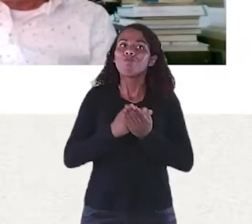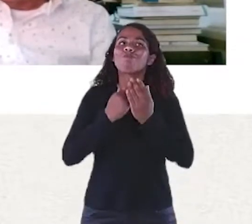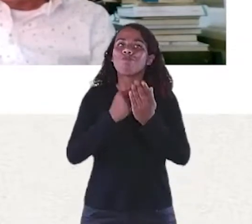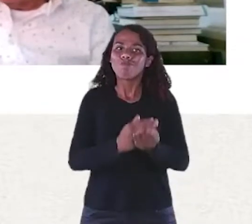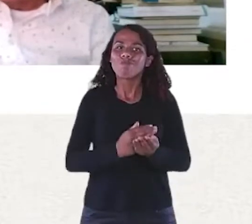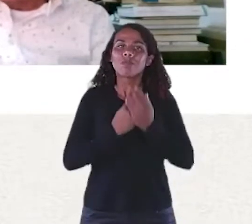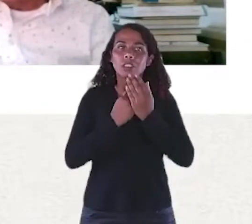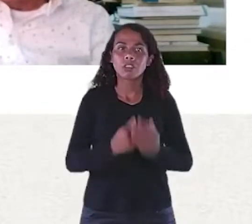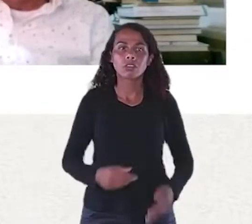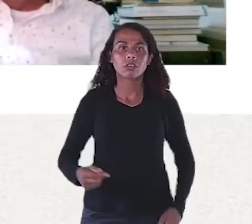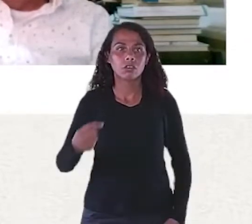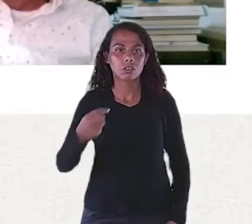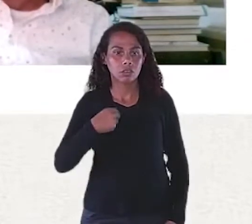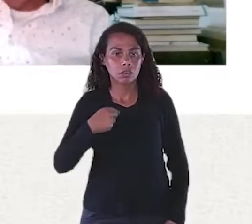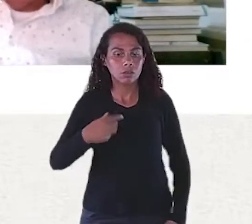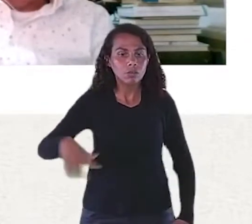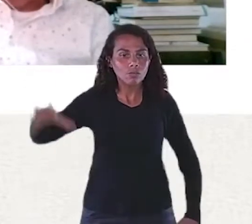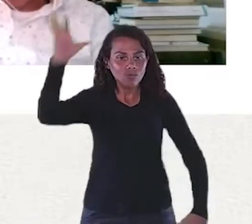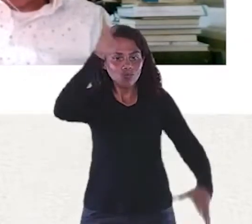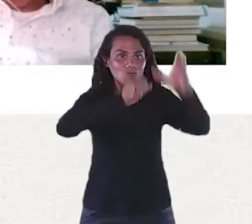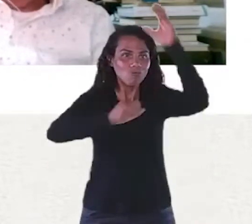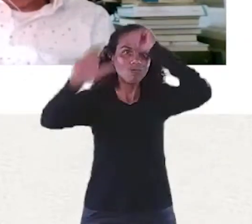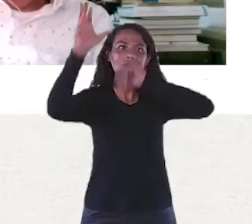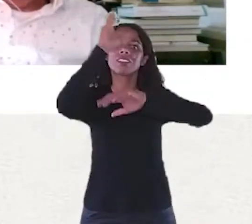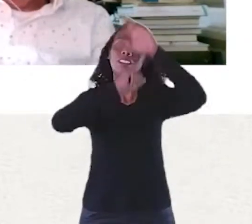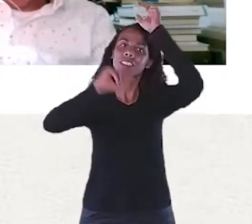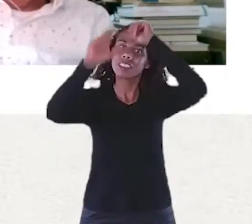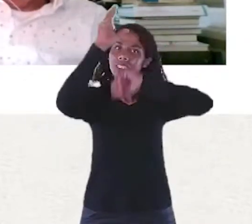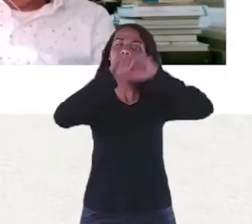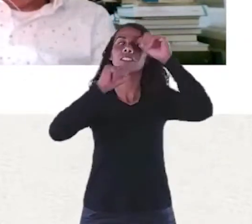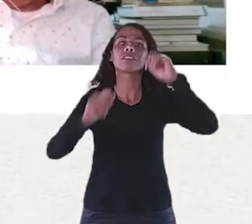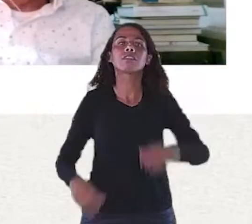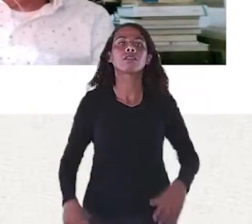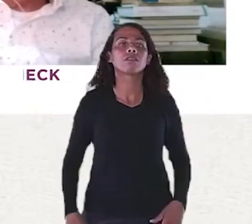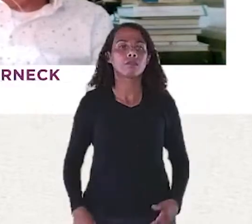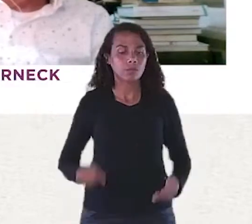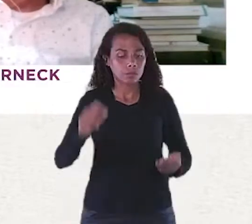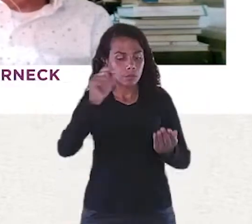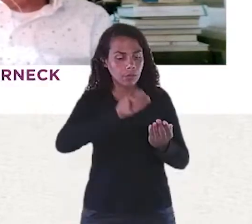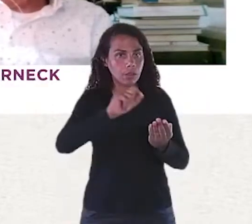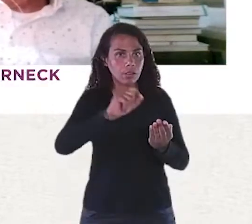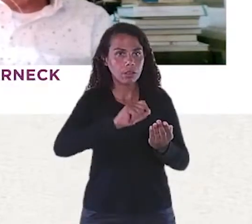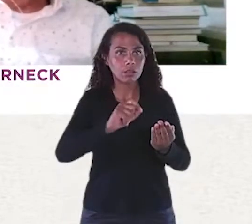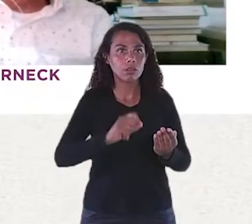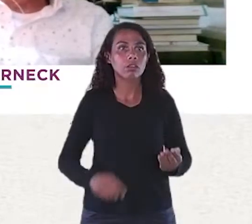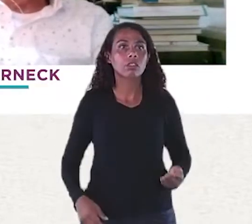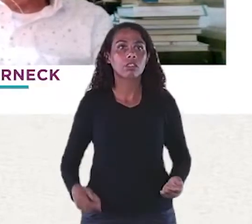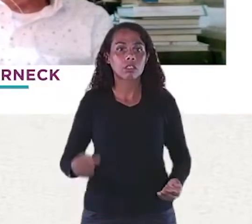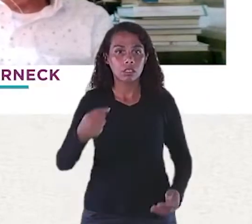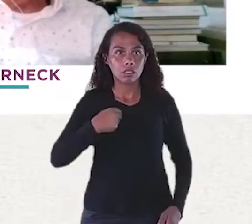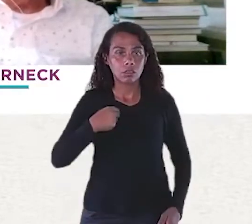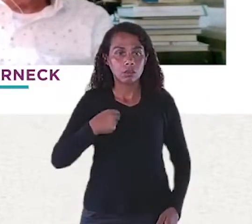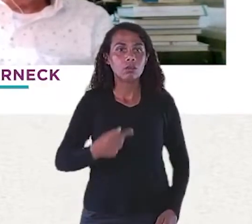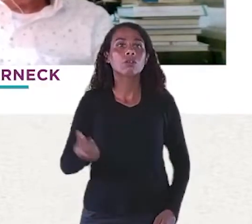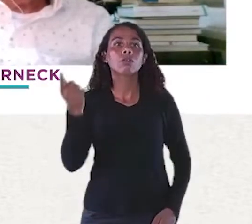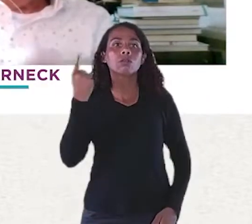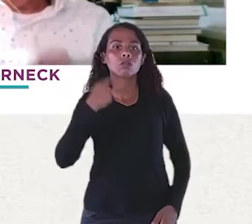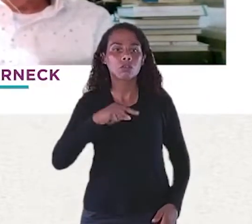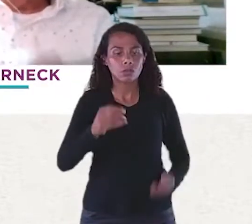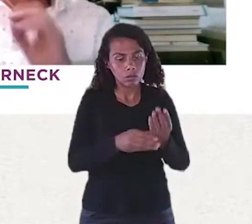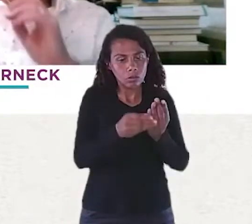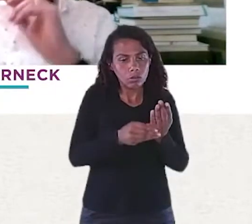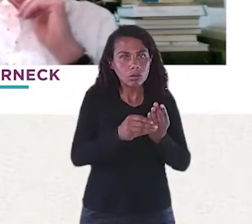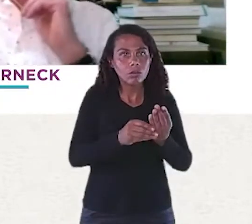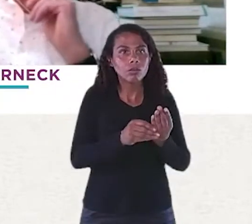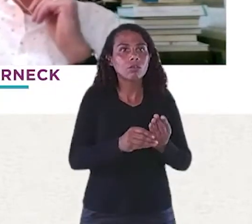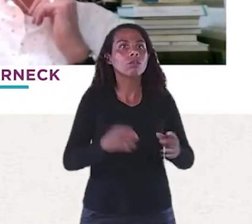não tem mais defeitos, é porque o Otto ajudou a cortar bastante. E